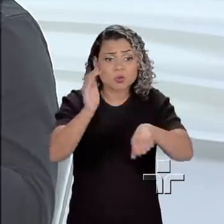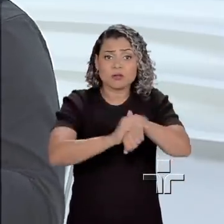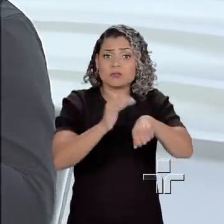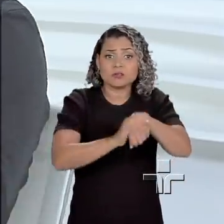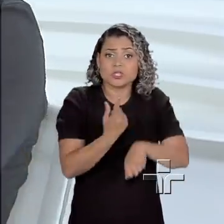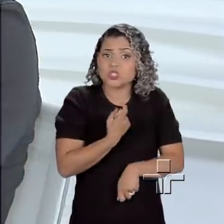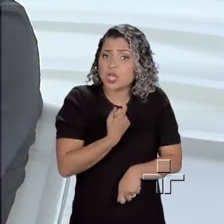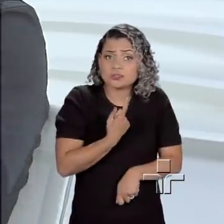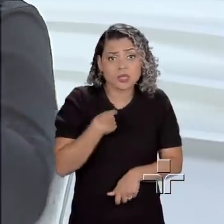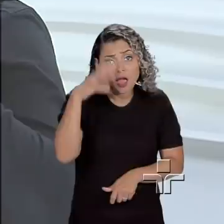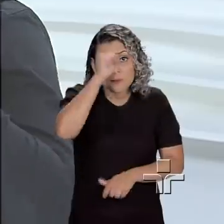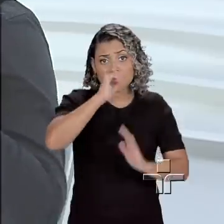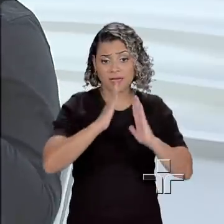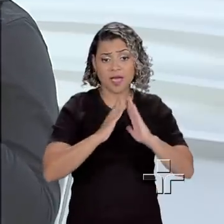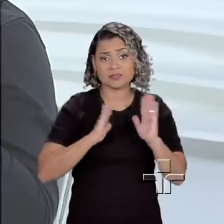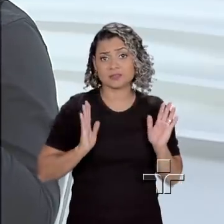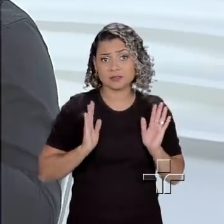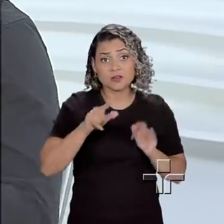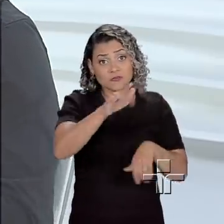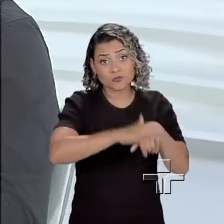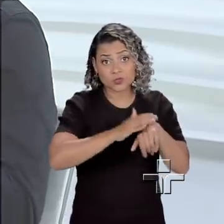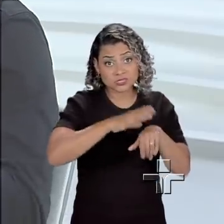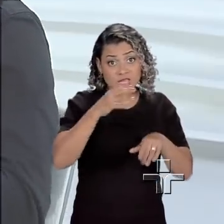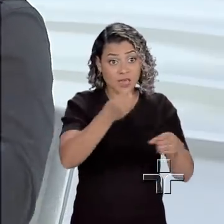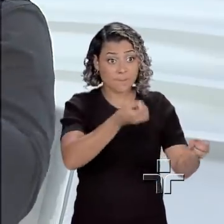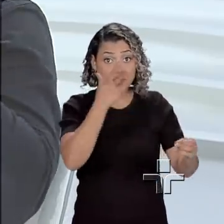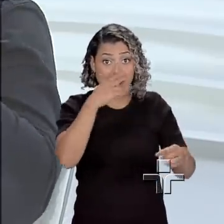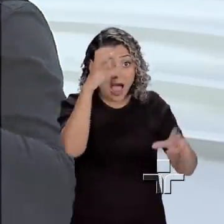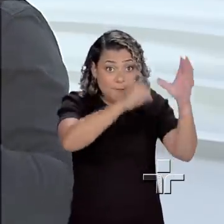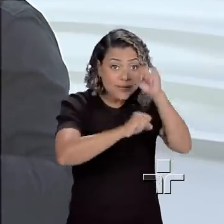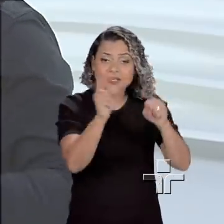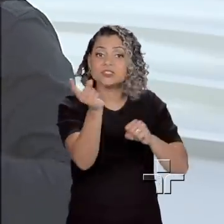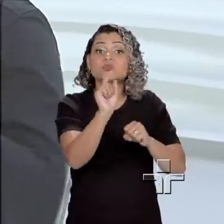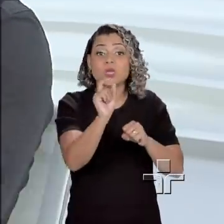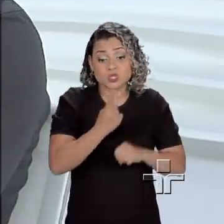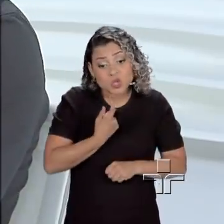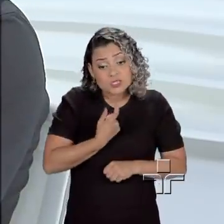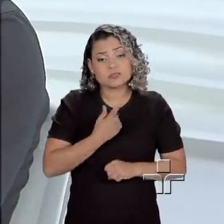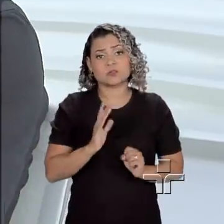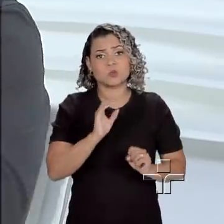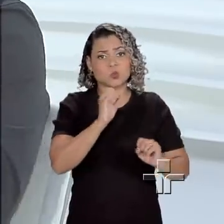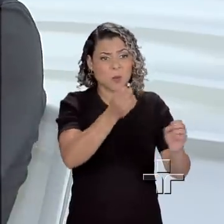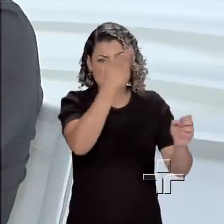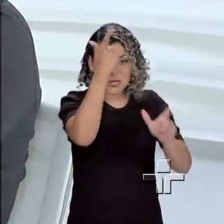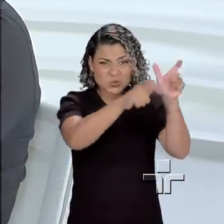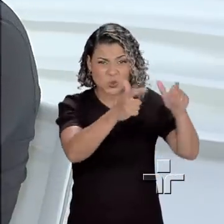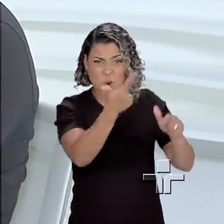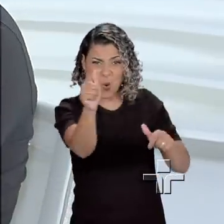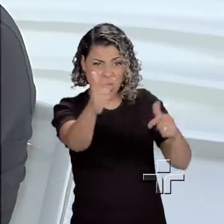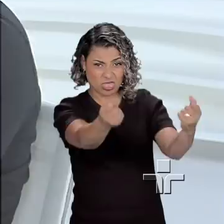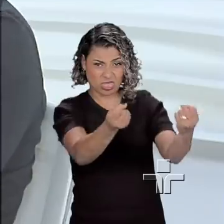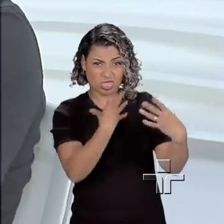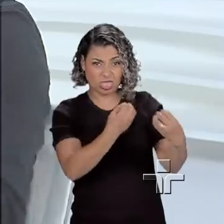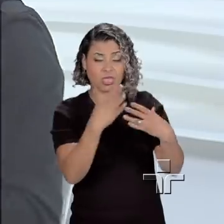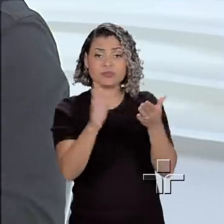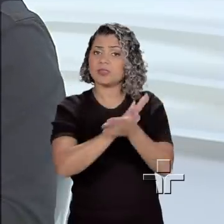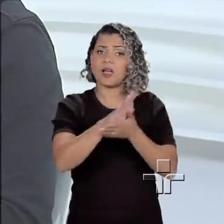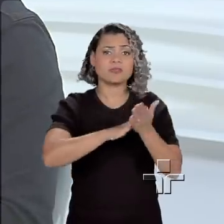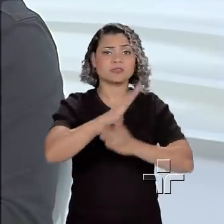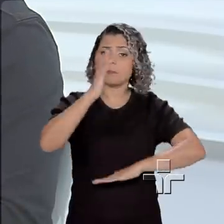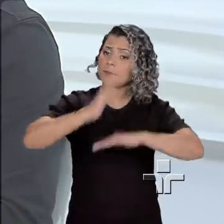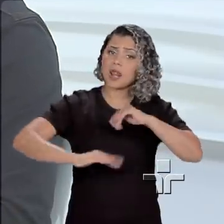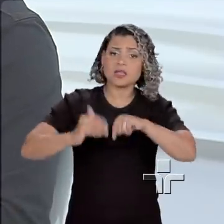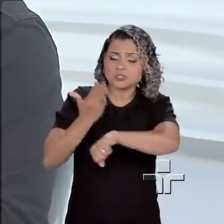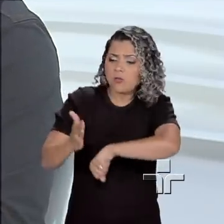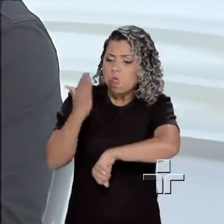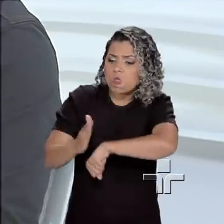né? Ninguém ensina a ninguém, você que aprende, e você aprende na prática, realizando fisicamente, às vezes, as